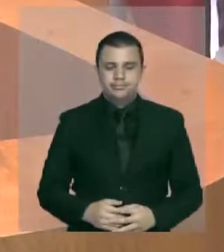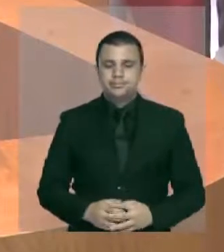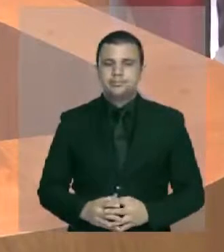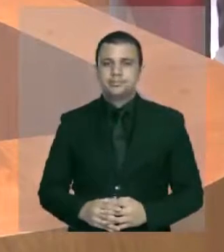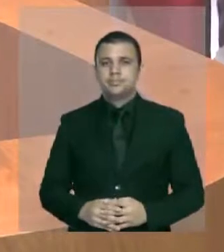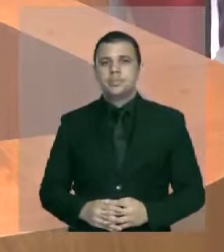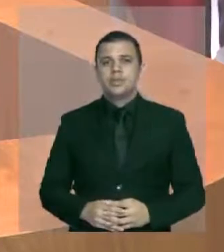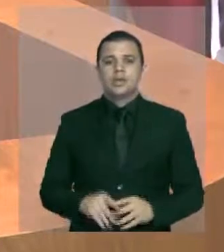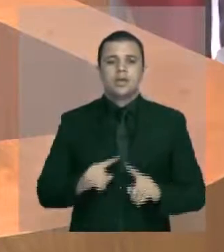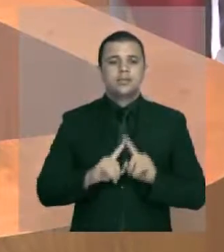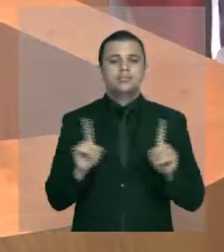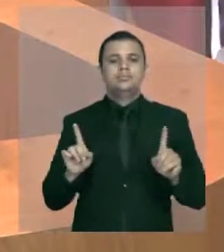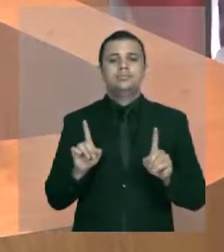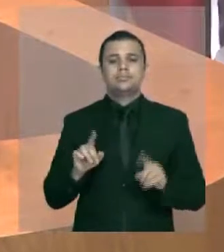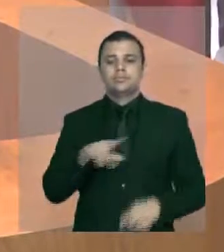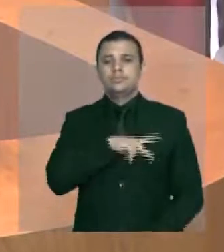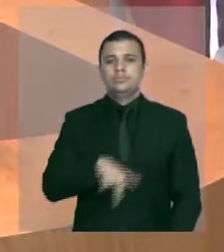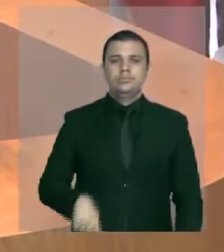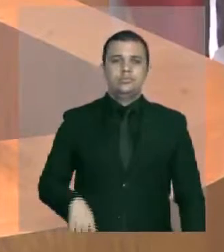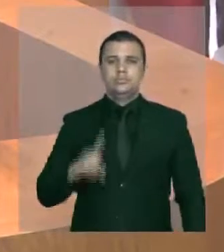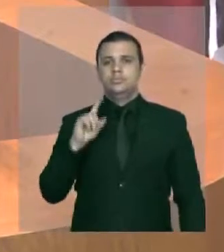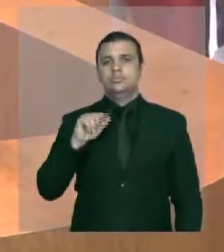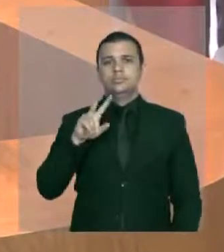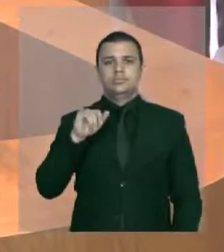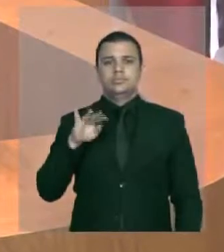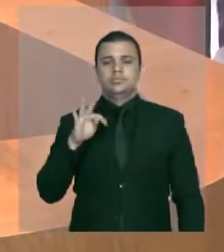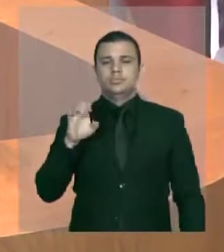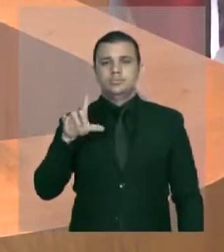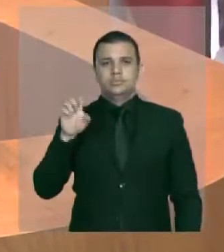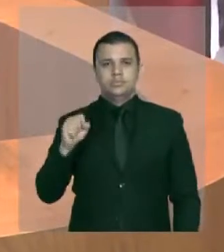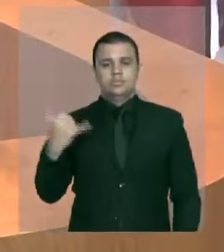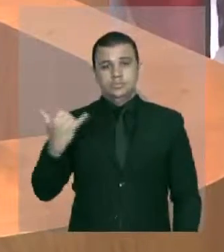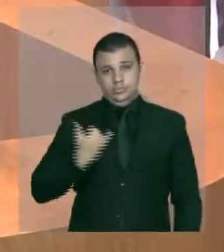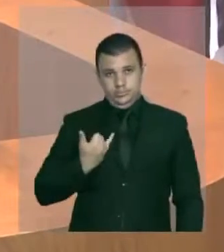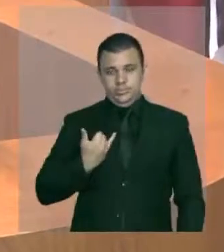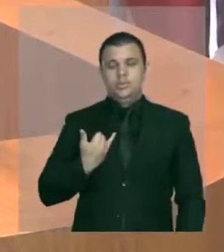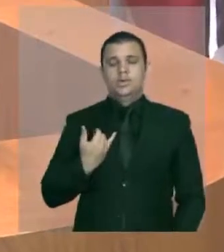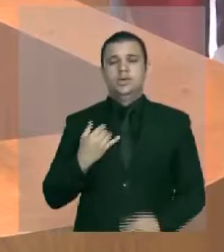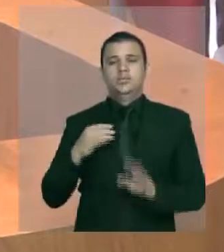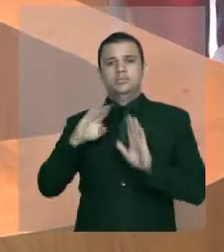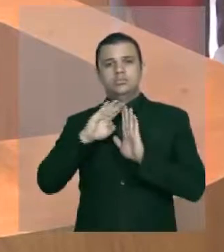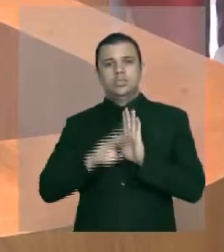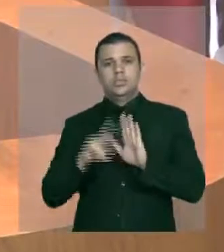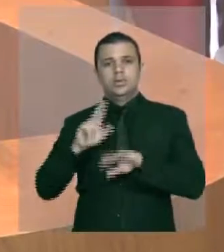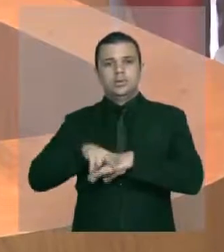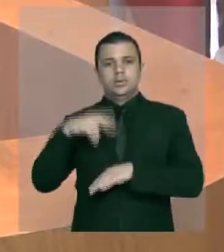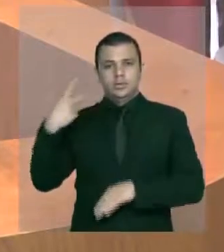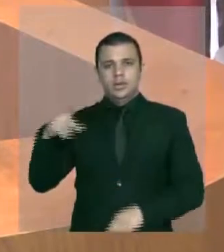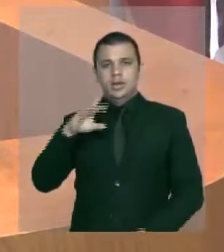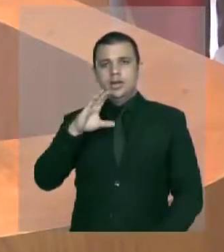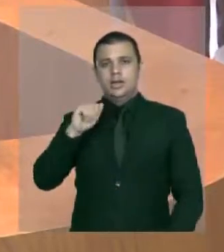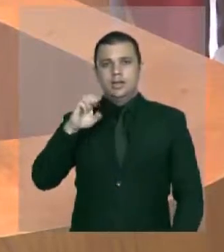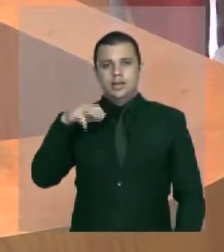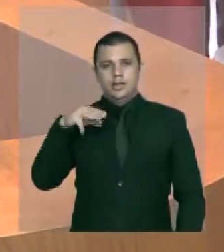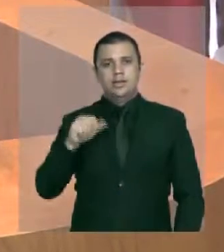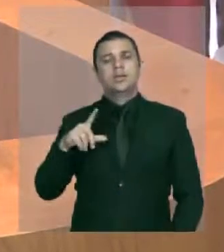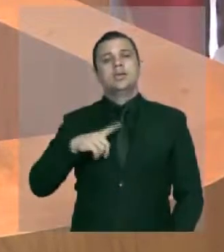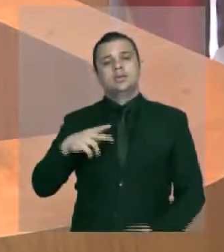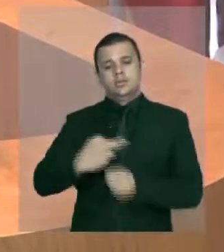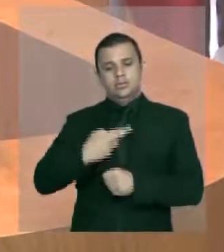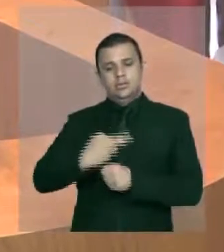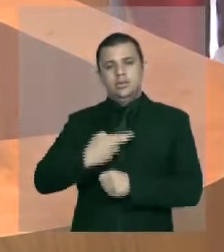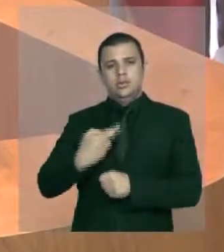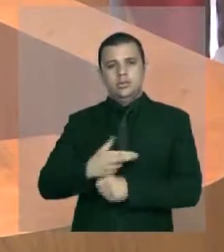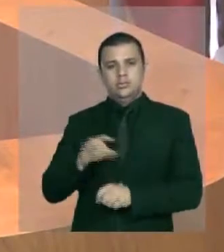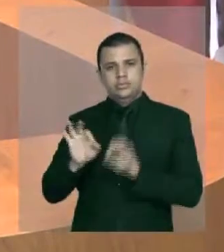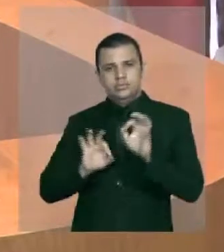o presidente Davi Teles me disse que no programa do governo, da CAEMA, está a recuperação desse sistema para